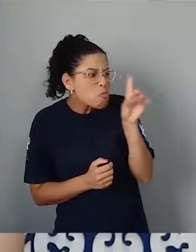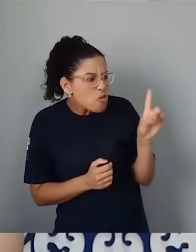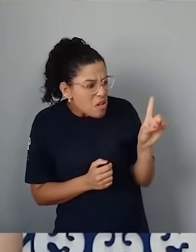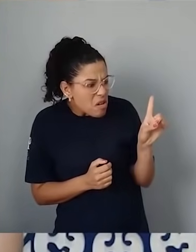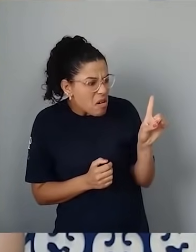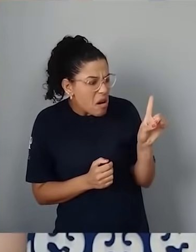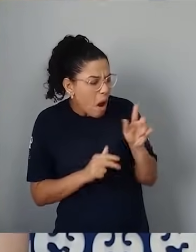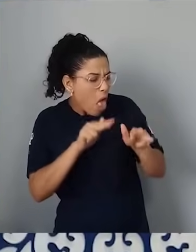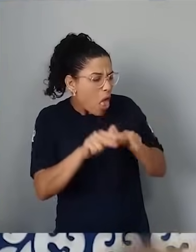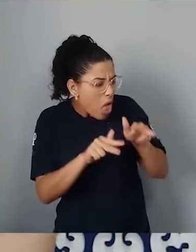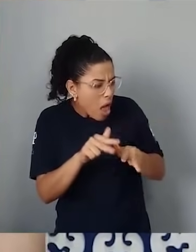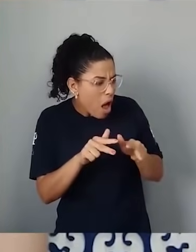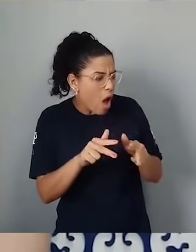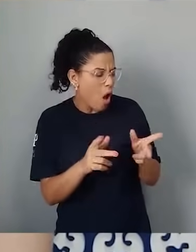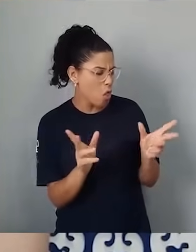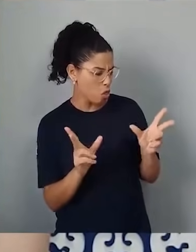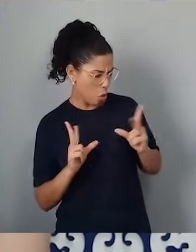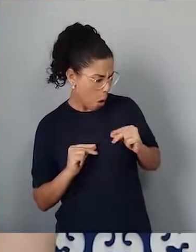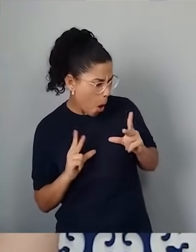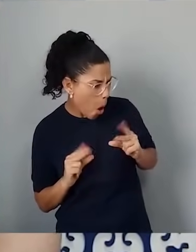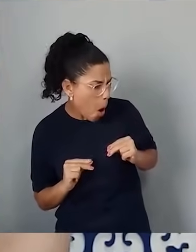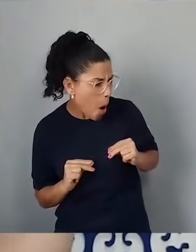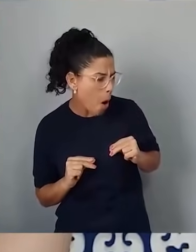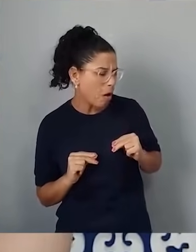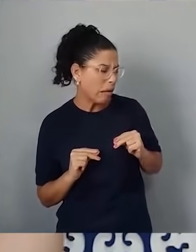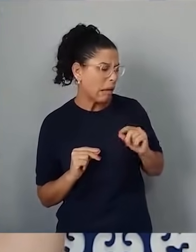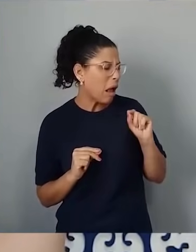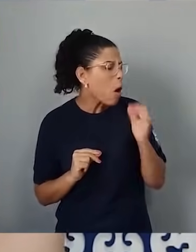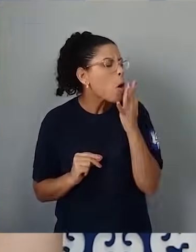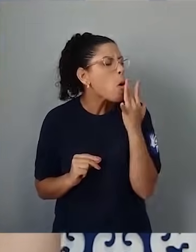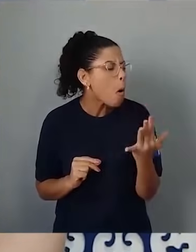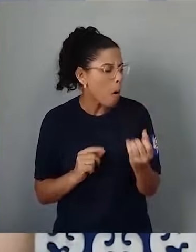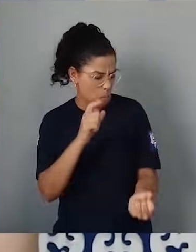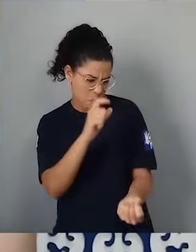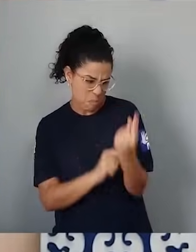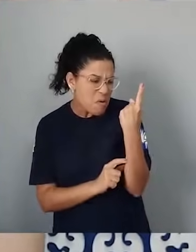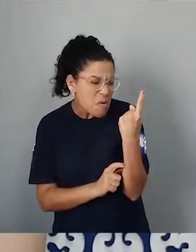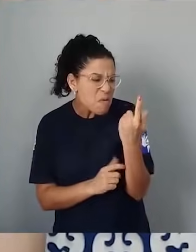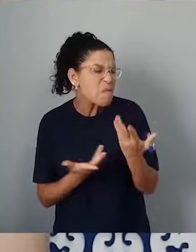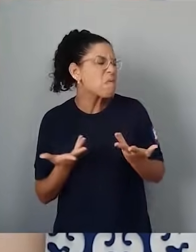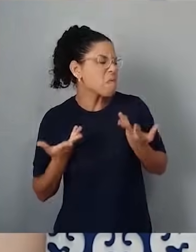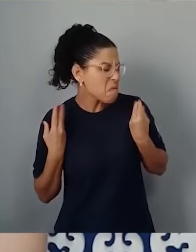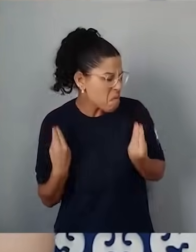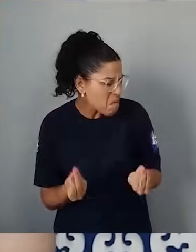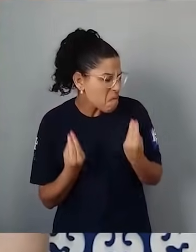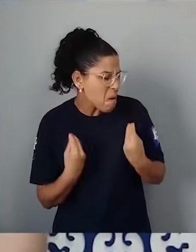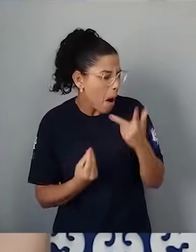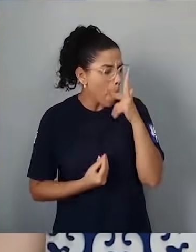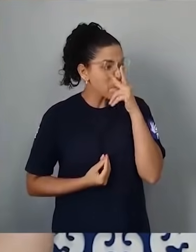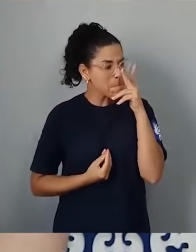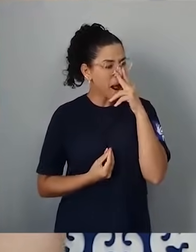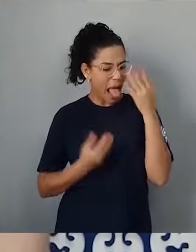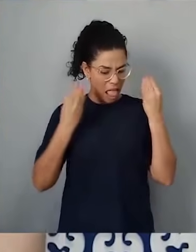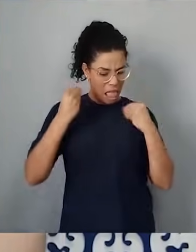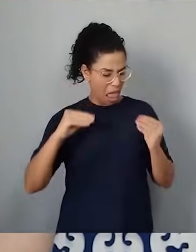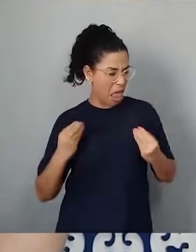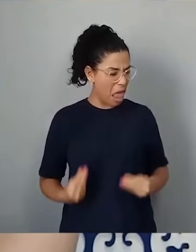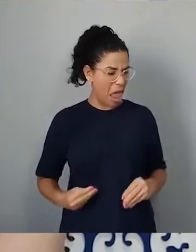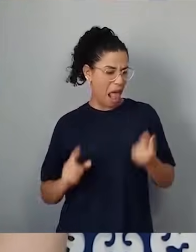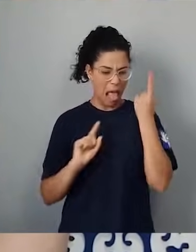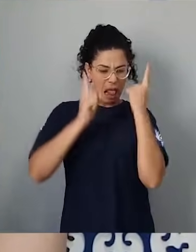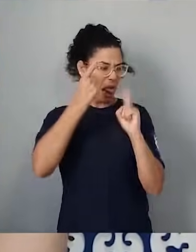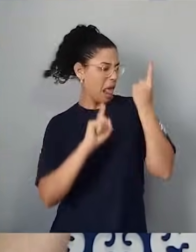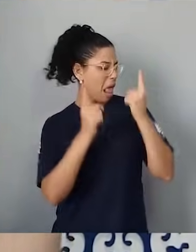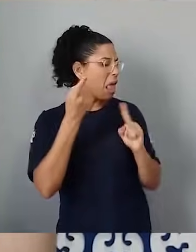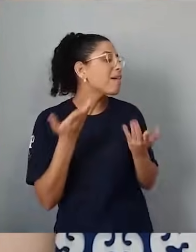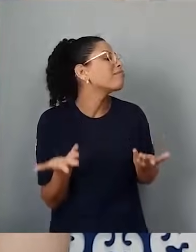oh, que cor mais escandalosa! Parece até fantasia para baile de